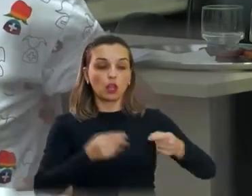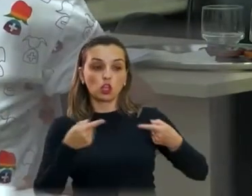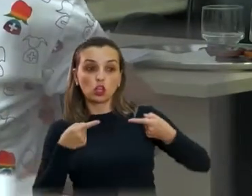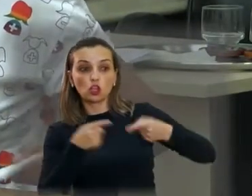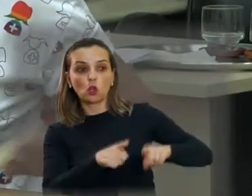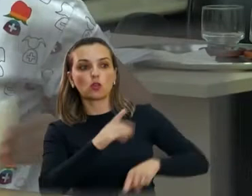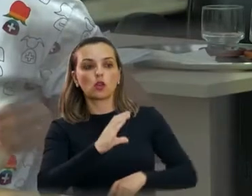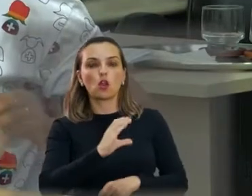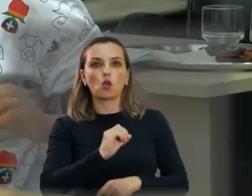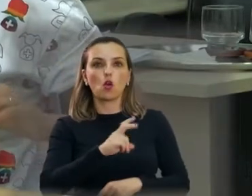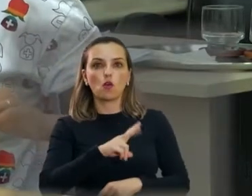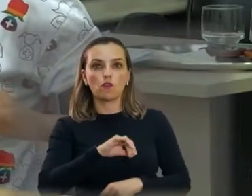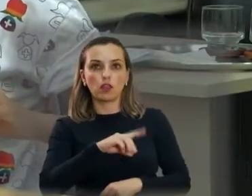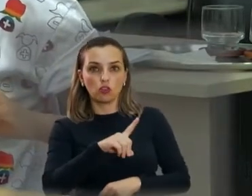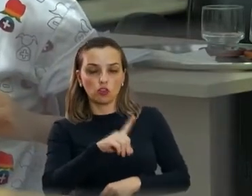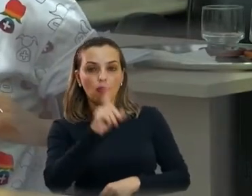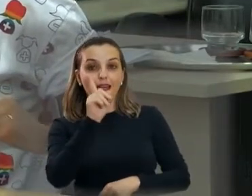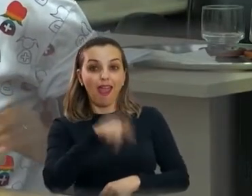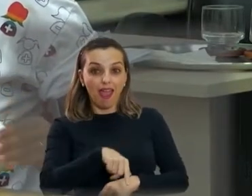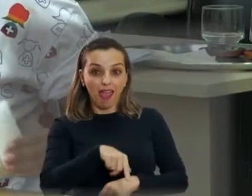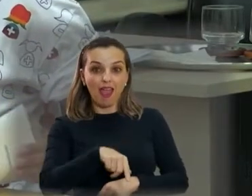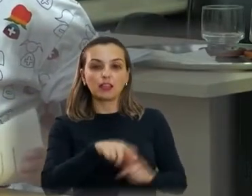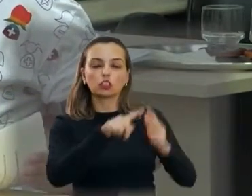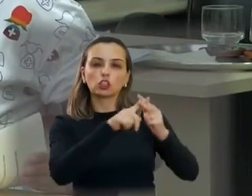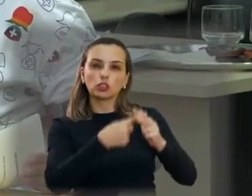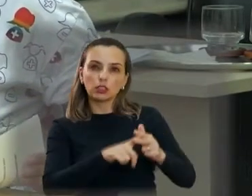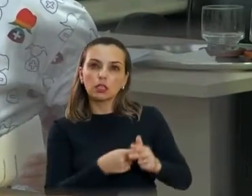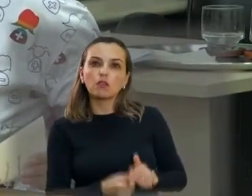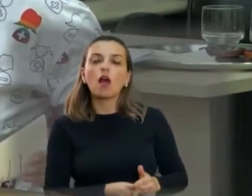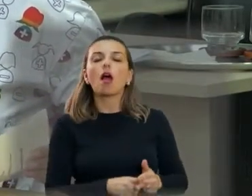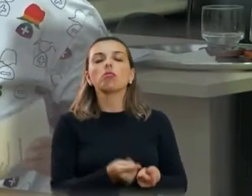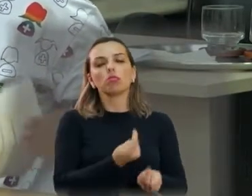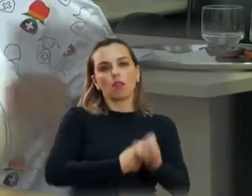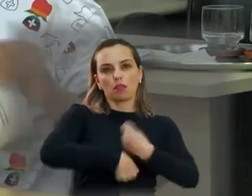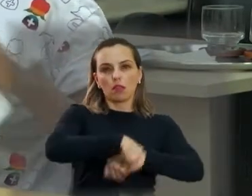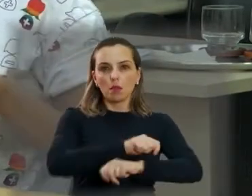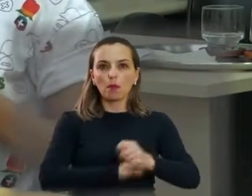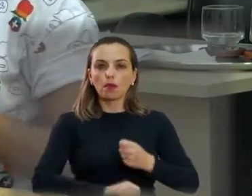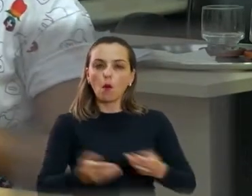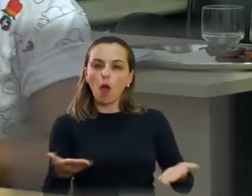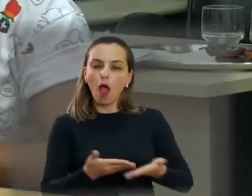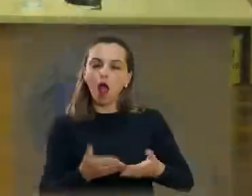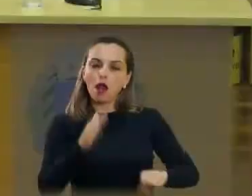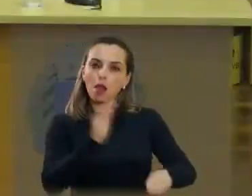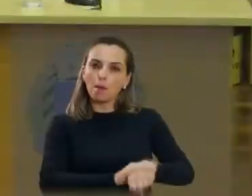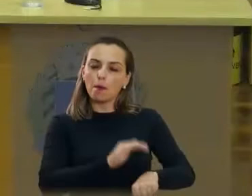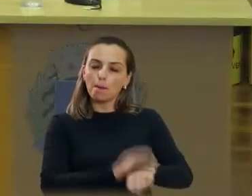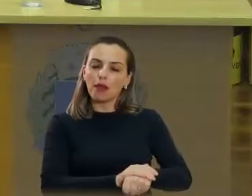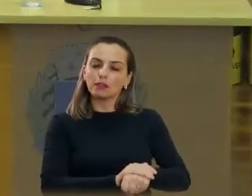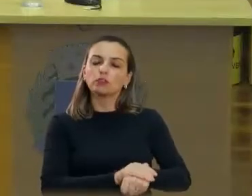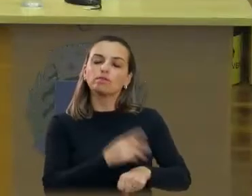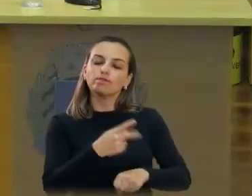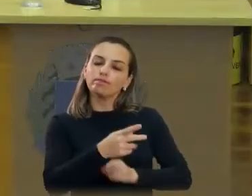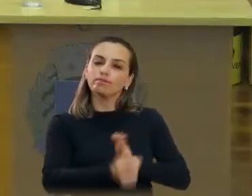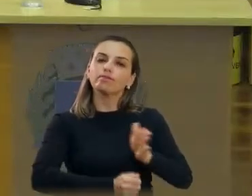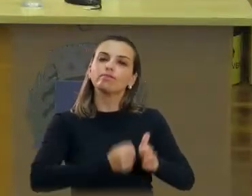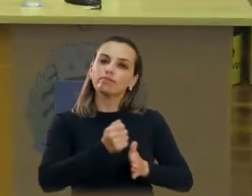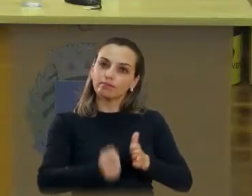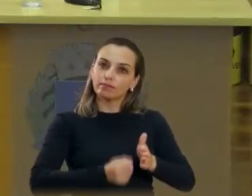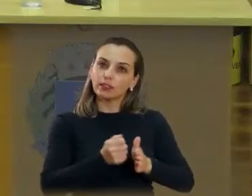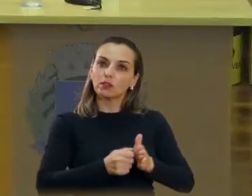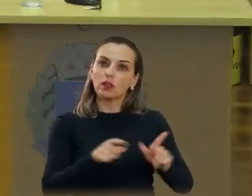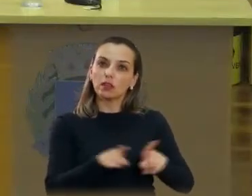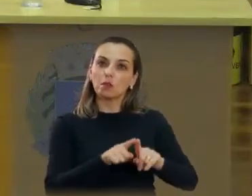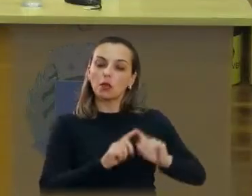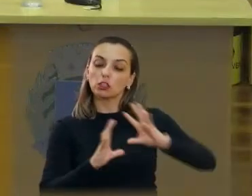ao Covid-19, que foi montado pela reforma administrativa muito importante para esse momento que nós passamos aqui na nossa cidade e no